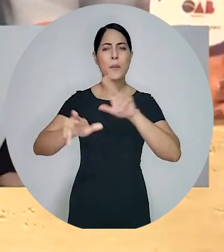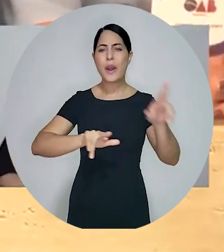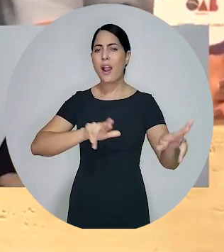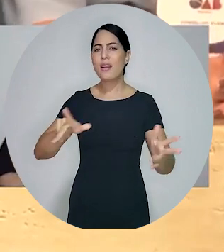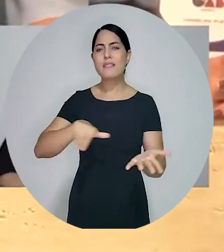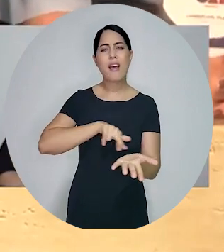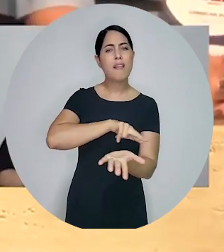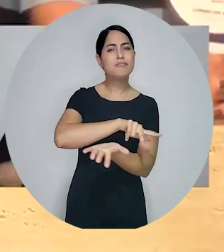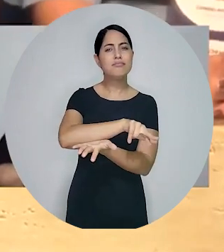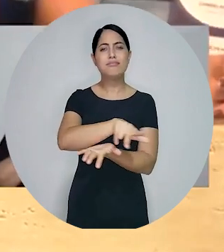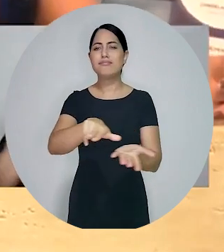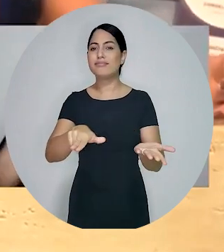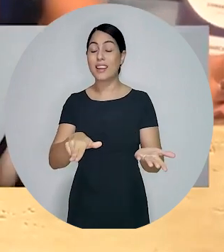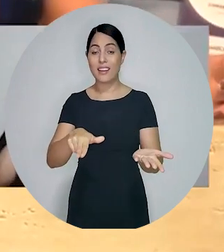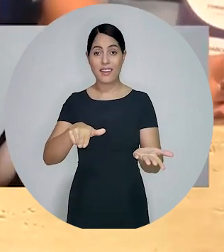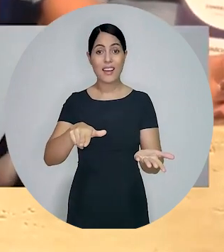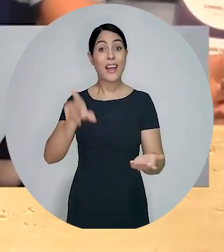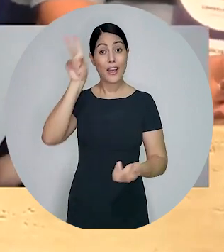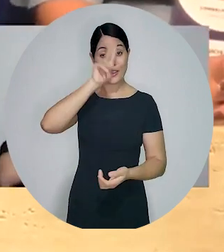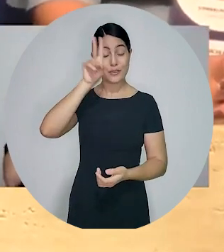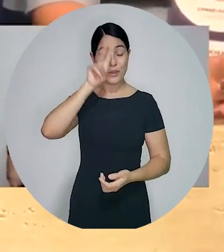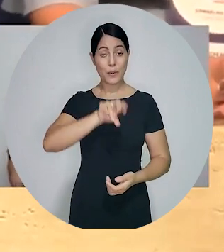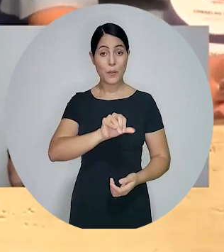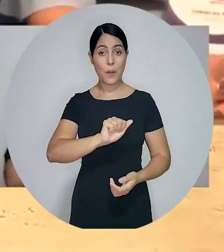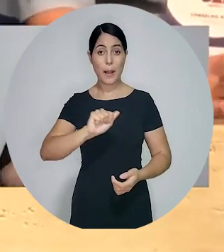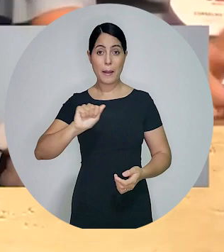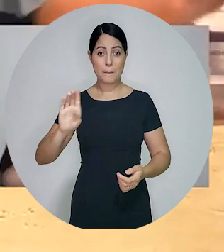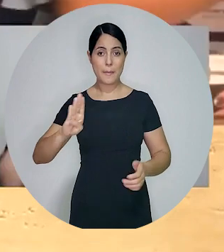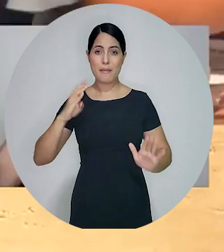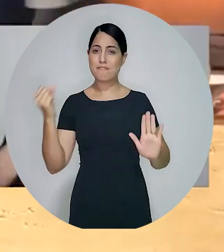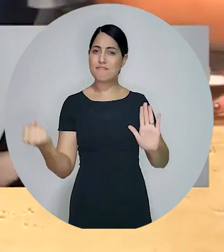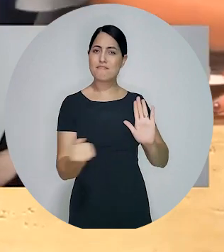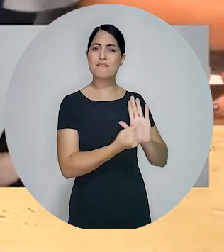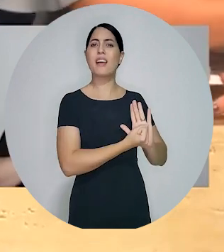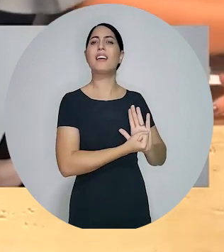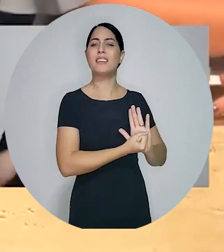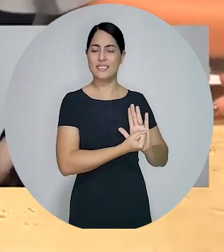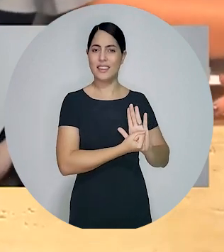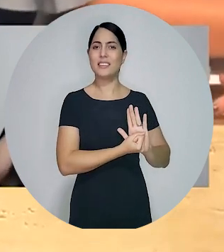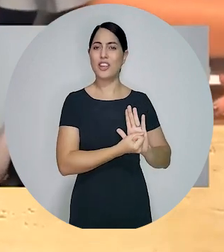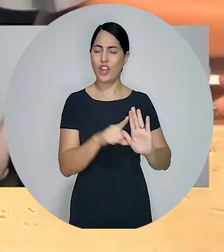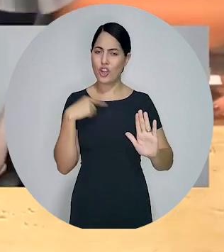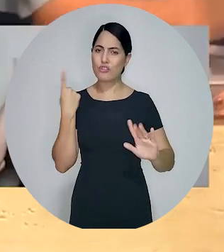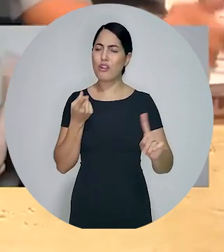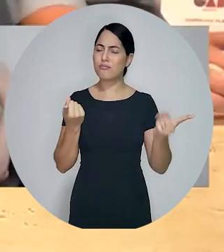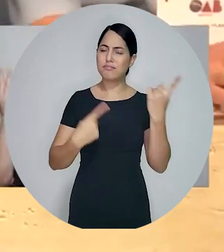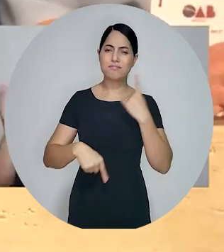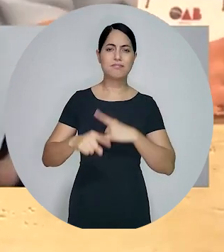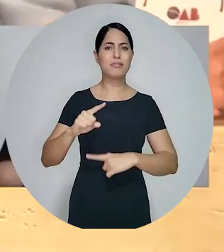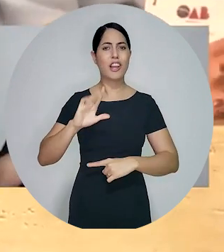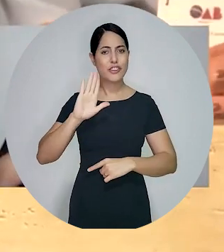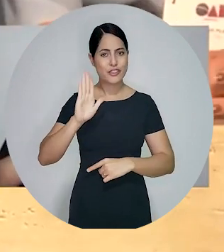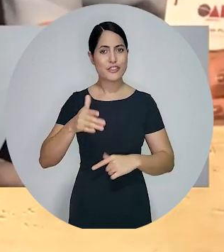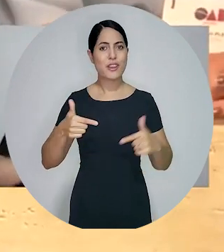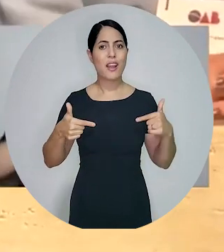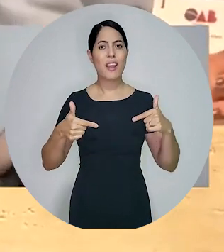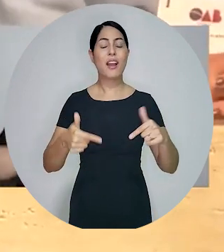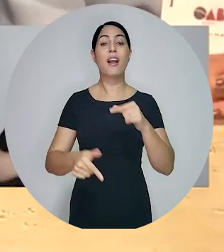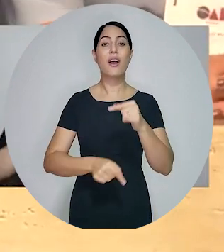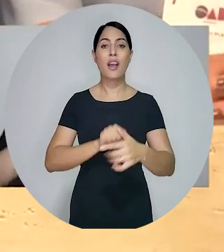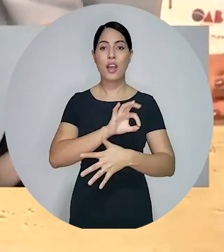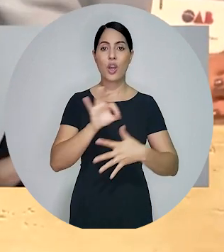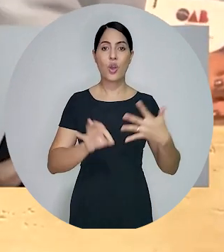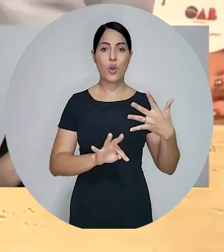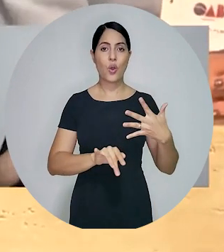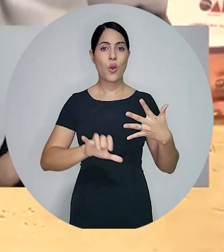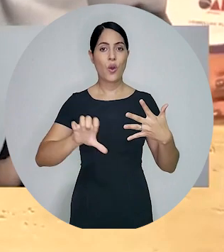pluralidade desse momento inédito na história da ordem que nós vivemos. Avanços positivos já implementados, que são